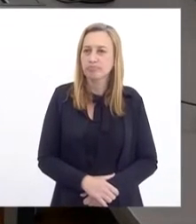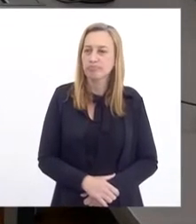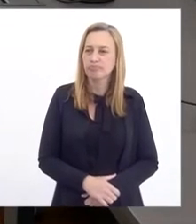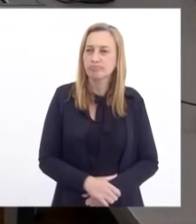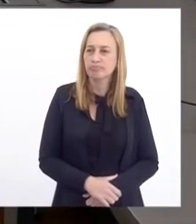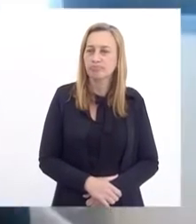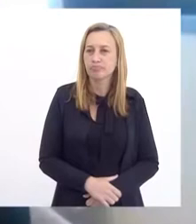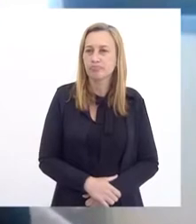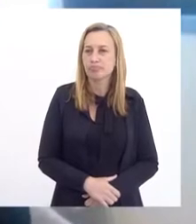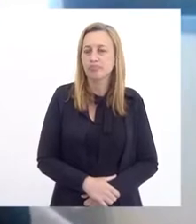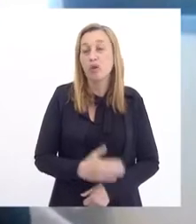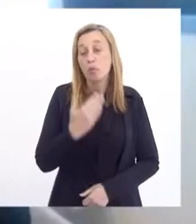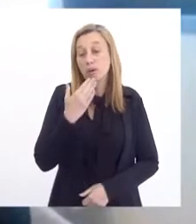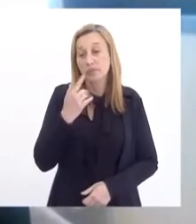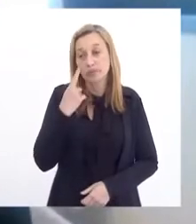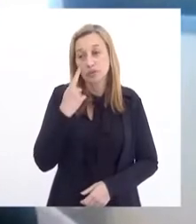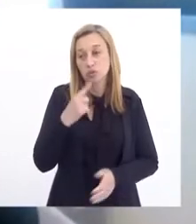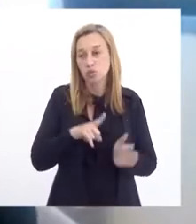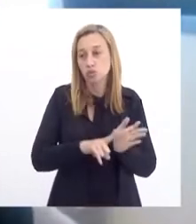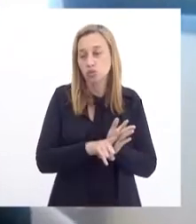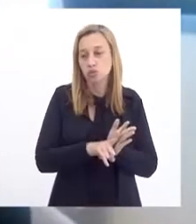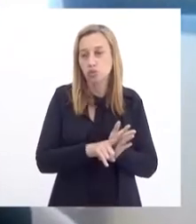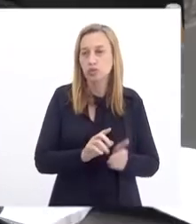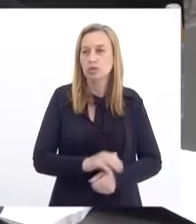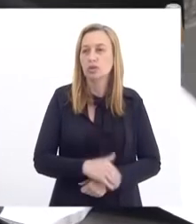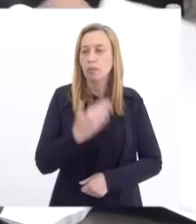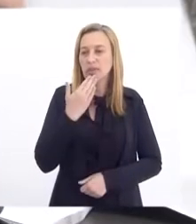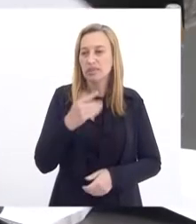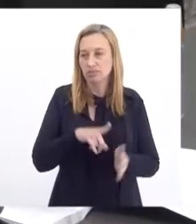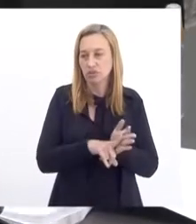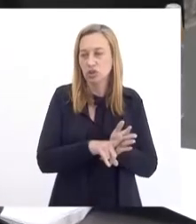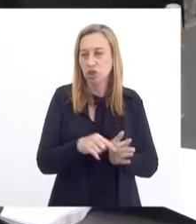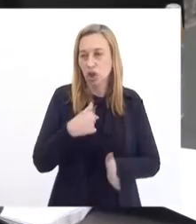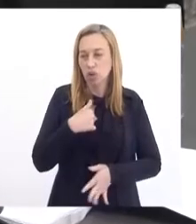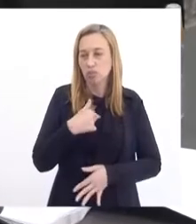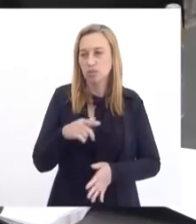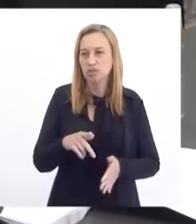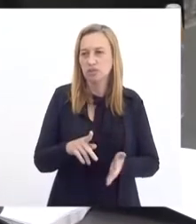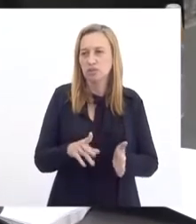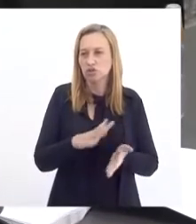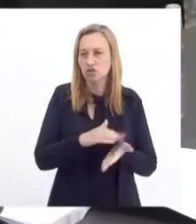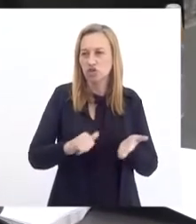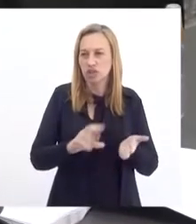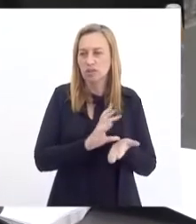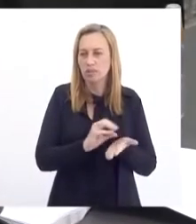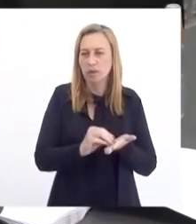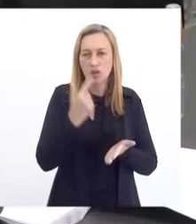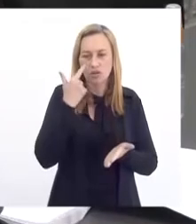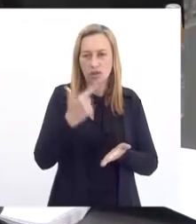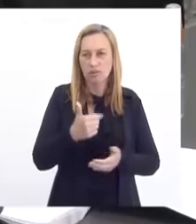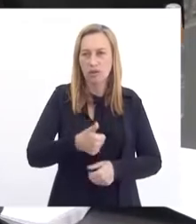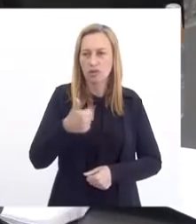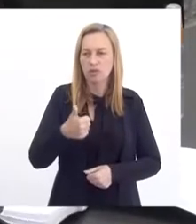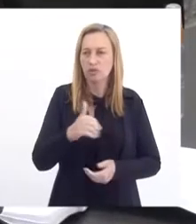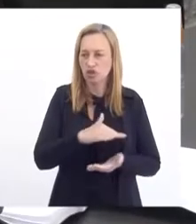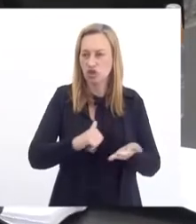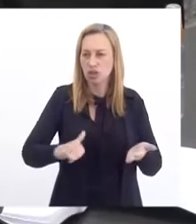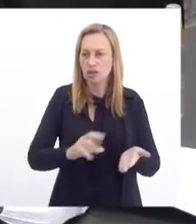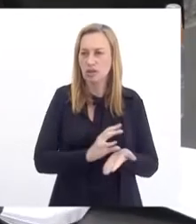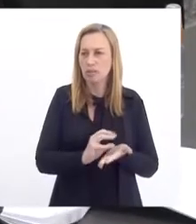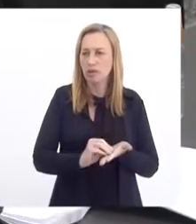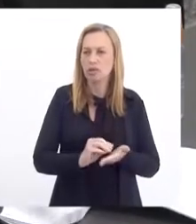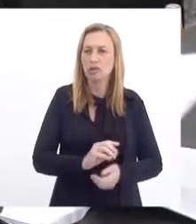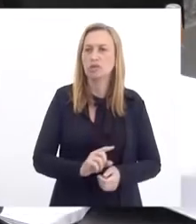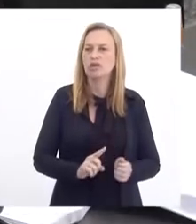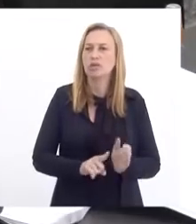Ou pede alguém vistas. Eu vou pedir vistas, eu mesmo vou retirar de pauta, vou dar uma olhada. Márcio. Tirei de pauta, tiro de pauta